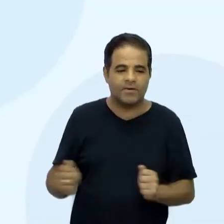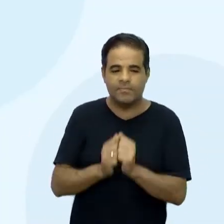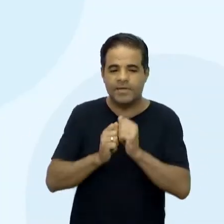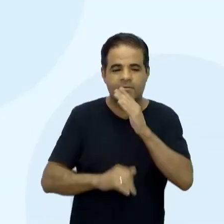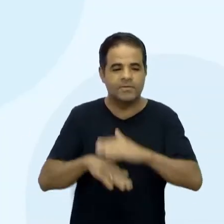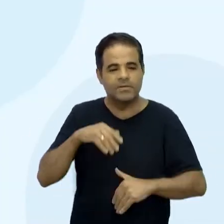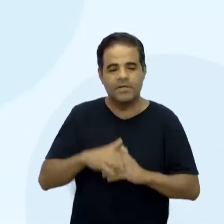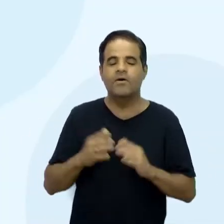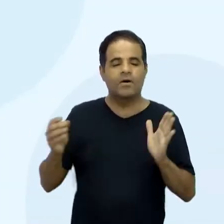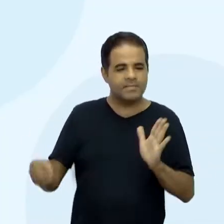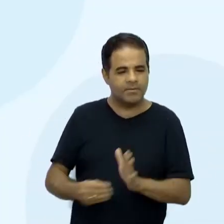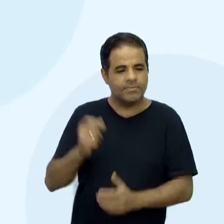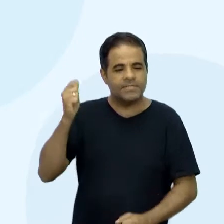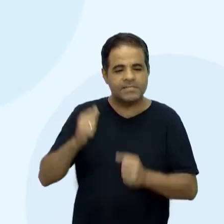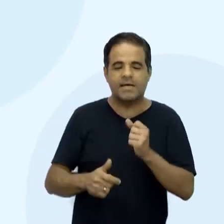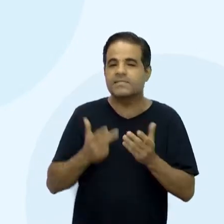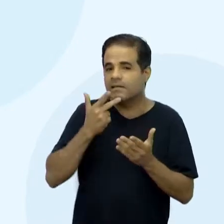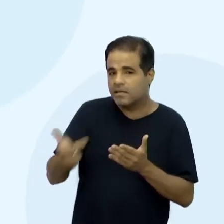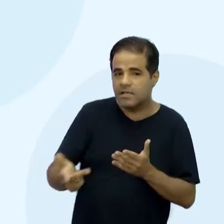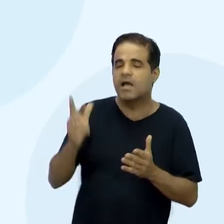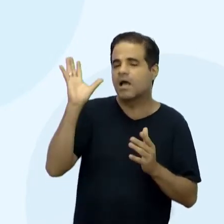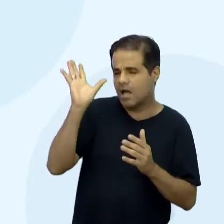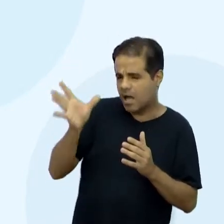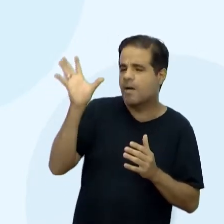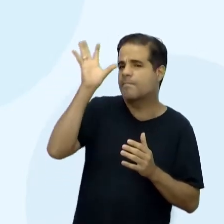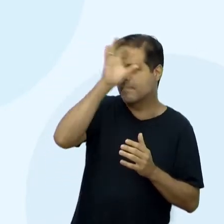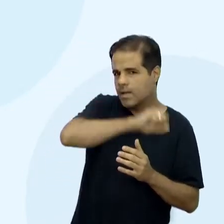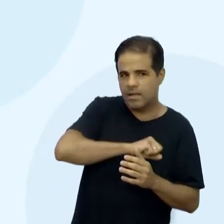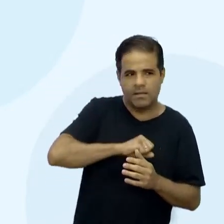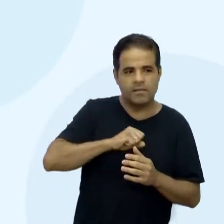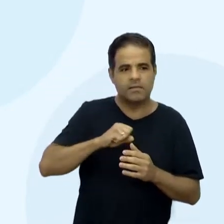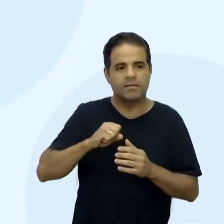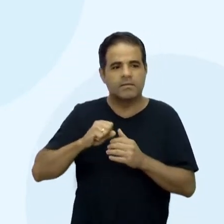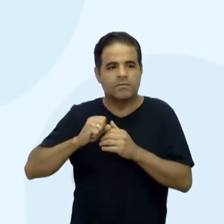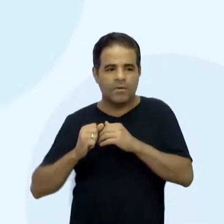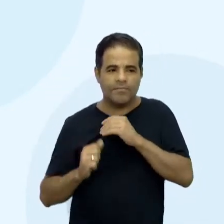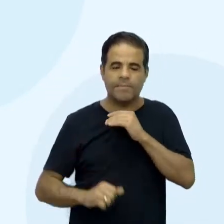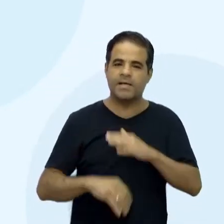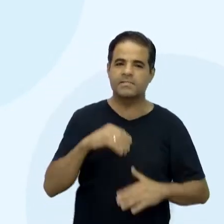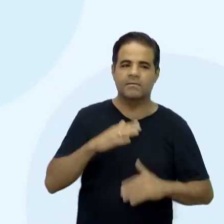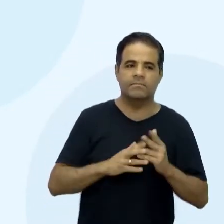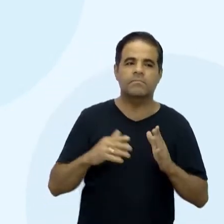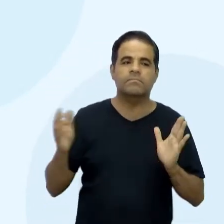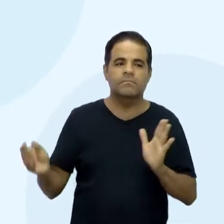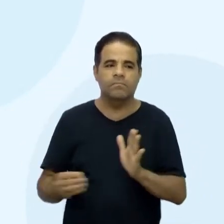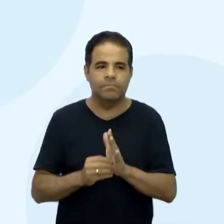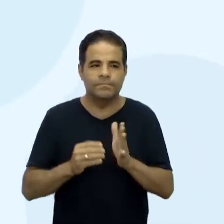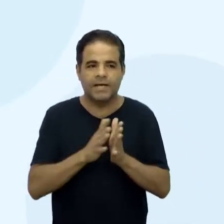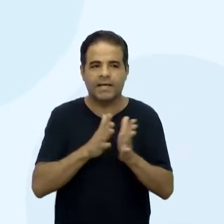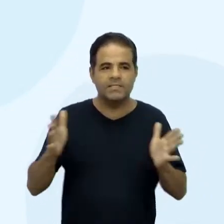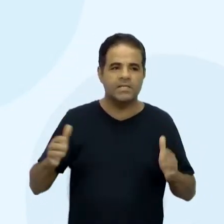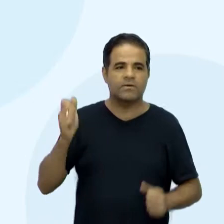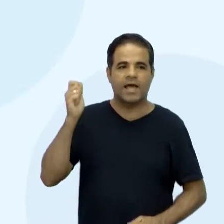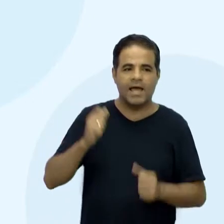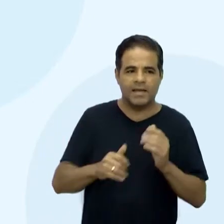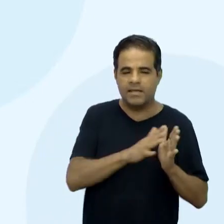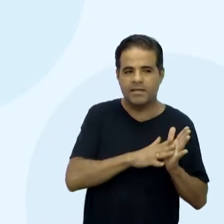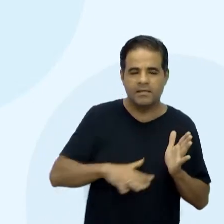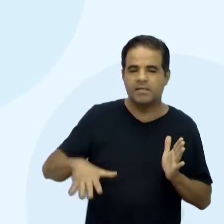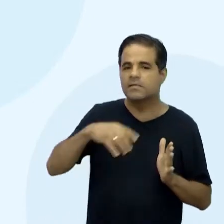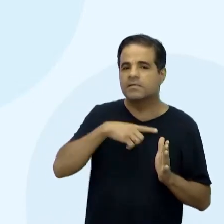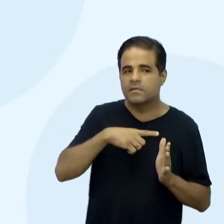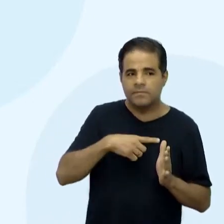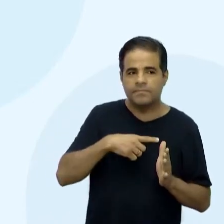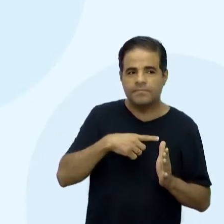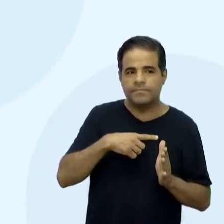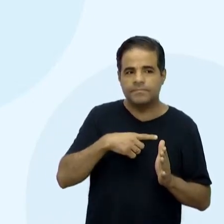vou fazer aí um resumo do que a gente já aprendeu aí durante esse percurso aí, essa trilha de educação financeira.